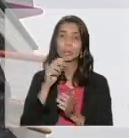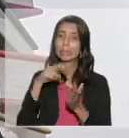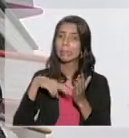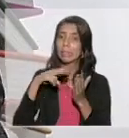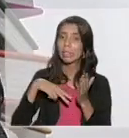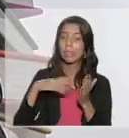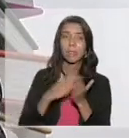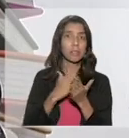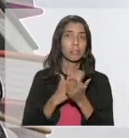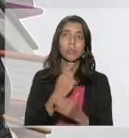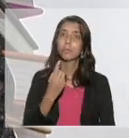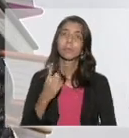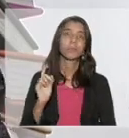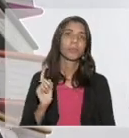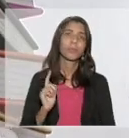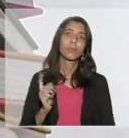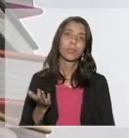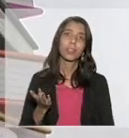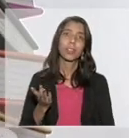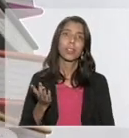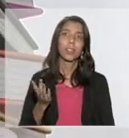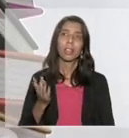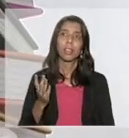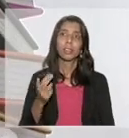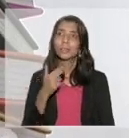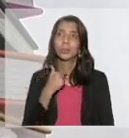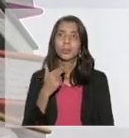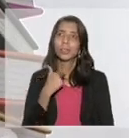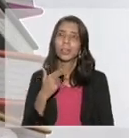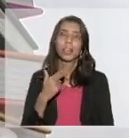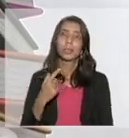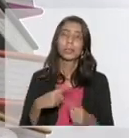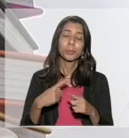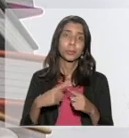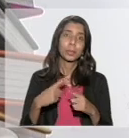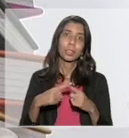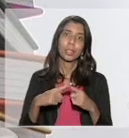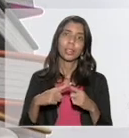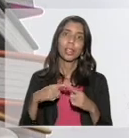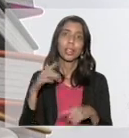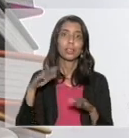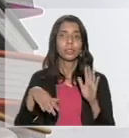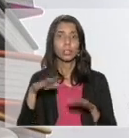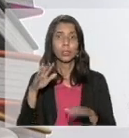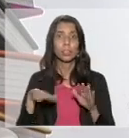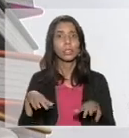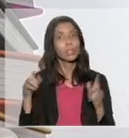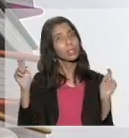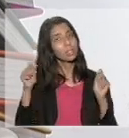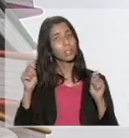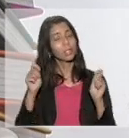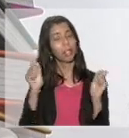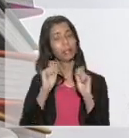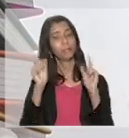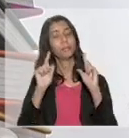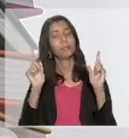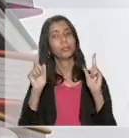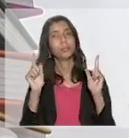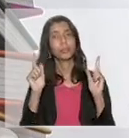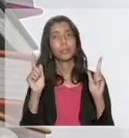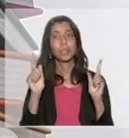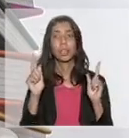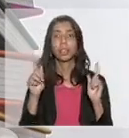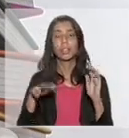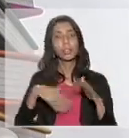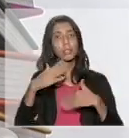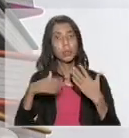nem que seja um livro, sempre estão lendo alguma coisa. Não dá exatamente, porque de alguma maneira dá pra despertar o